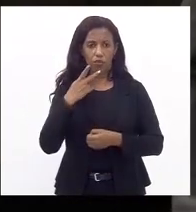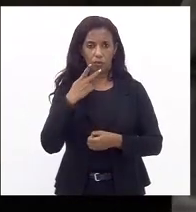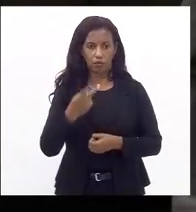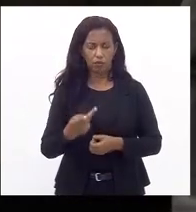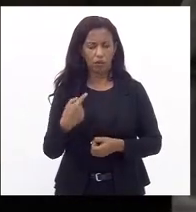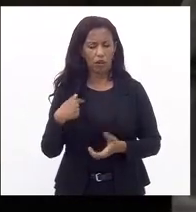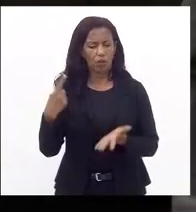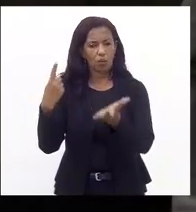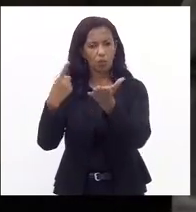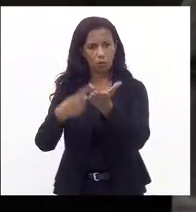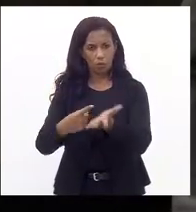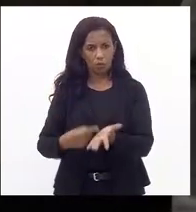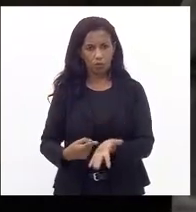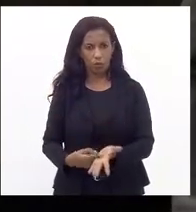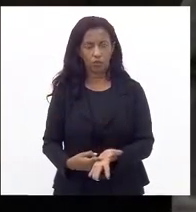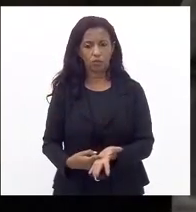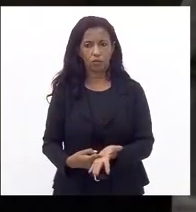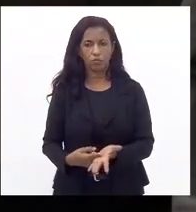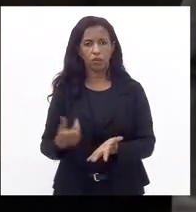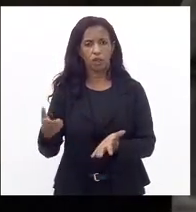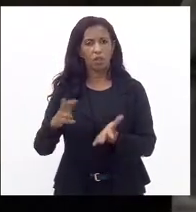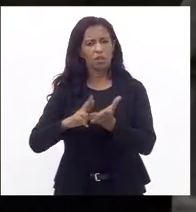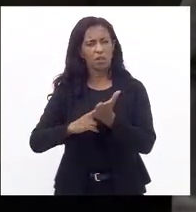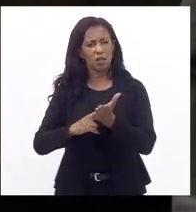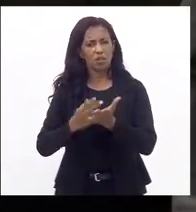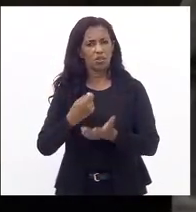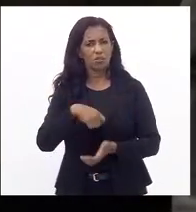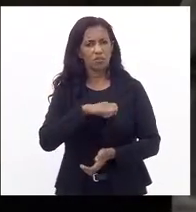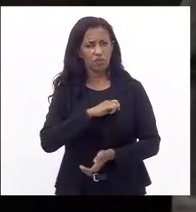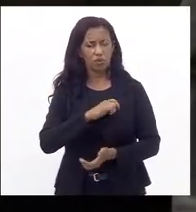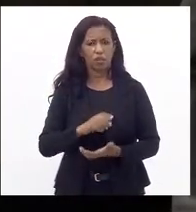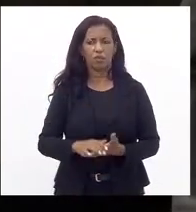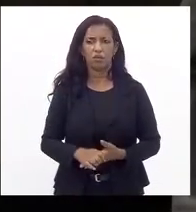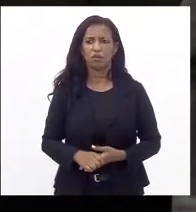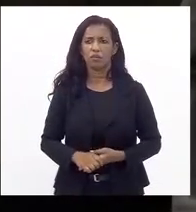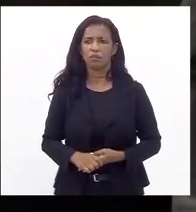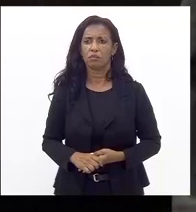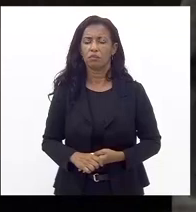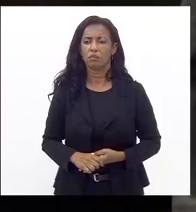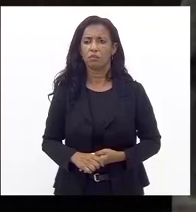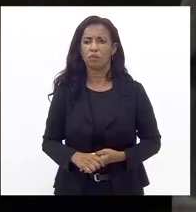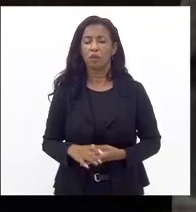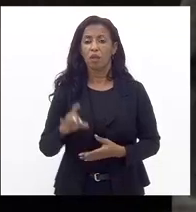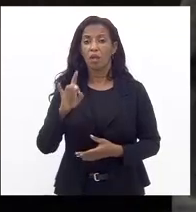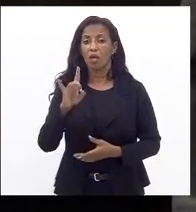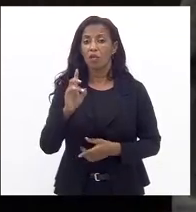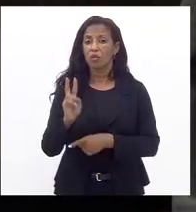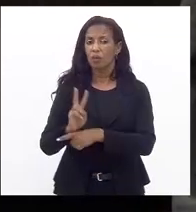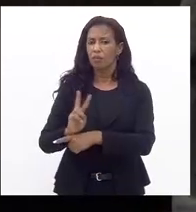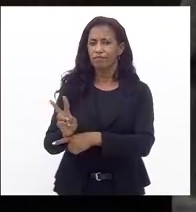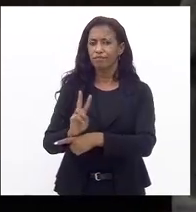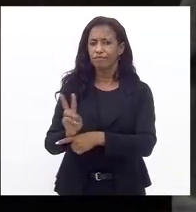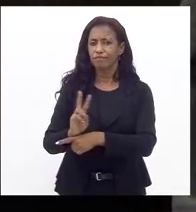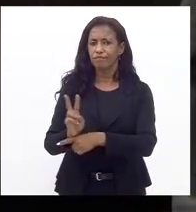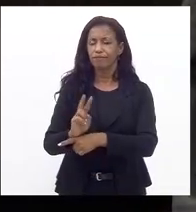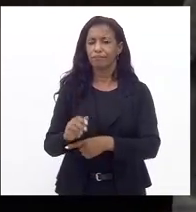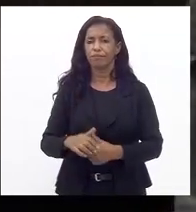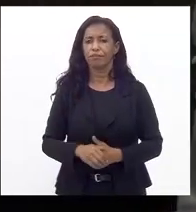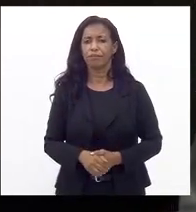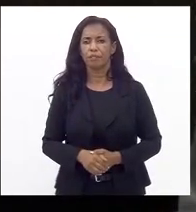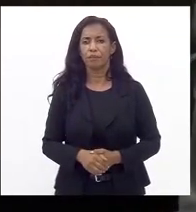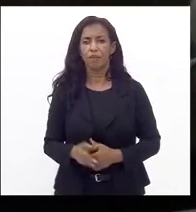eu concordo que esse regime de recuperação fiscal é só fiz calista